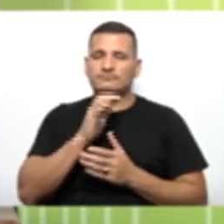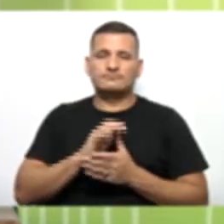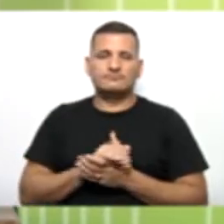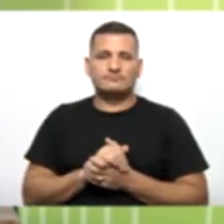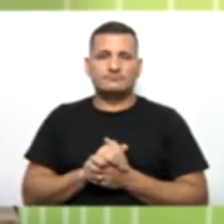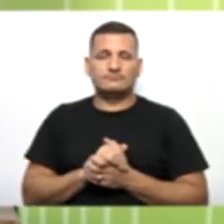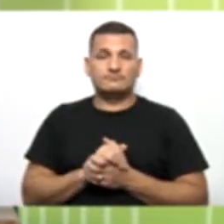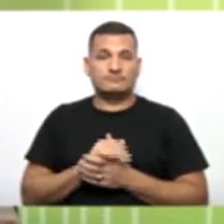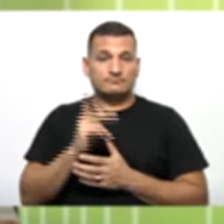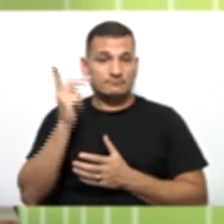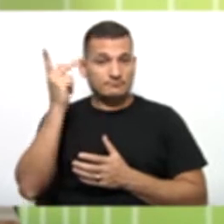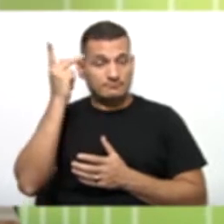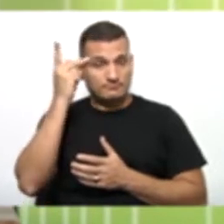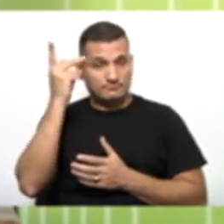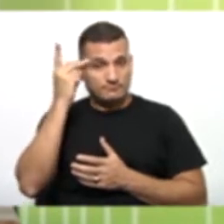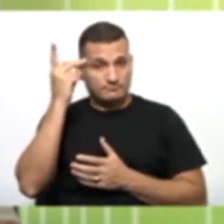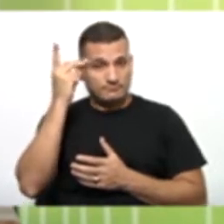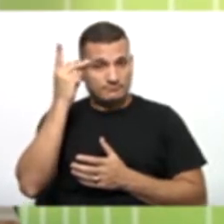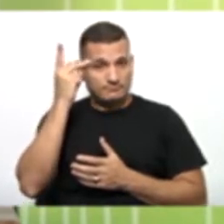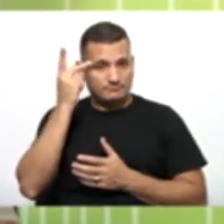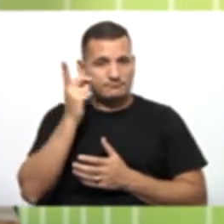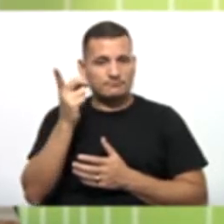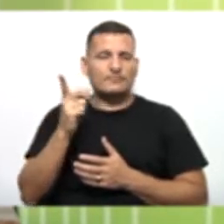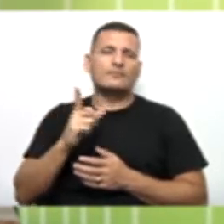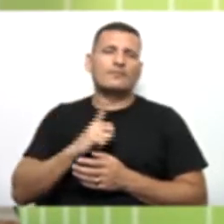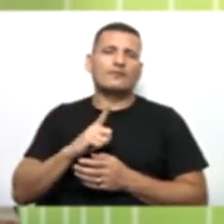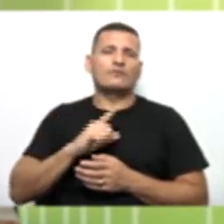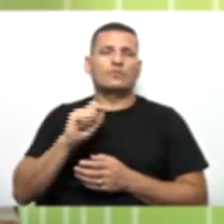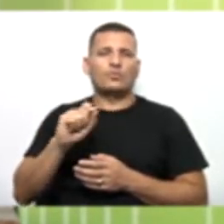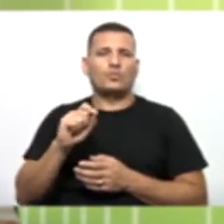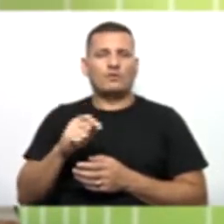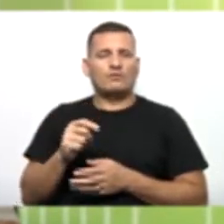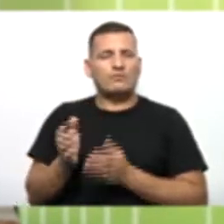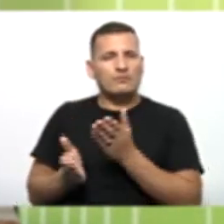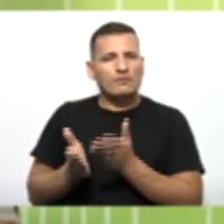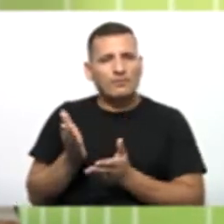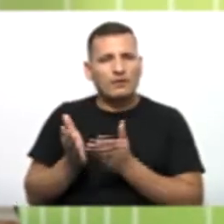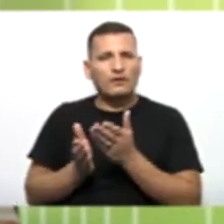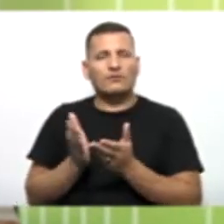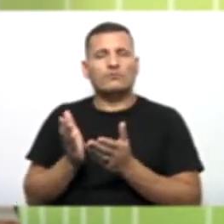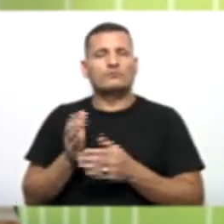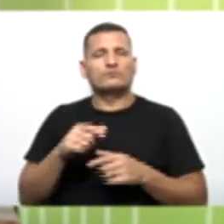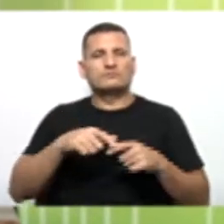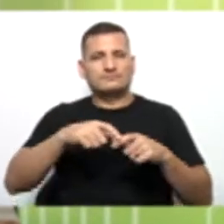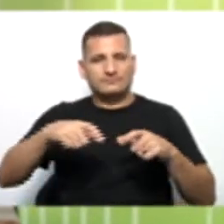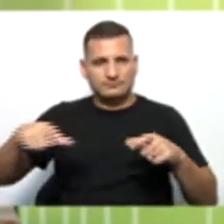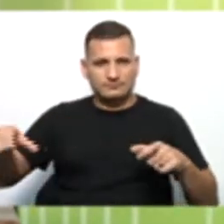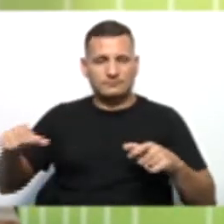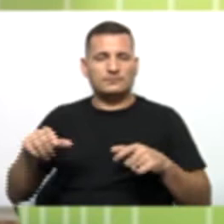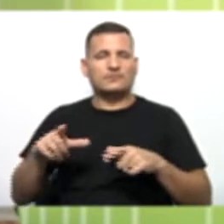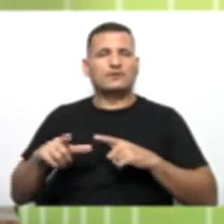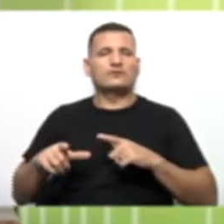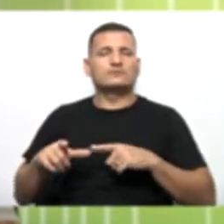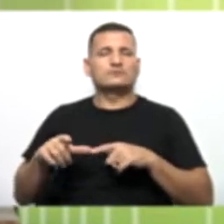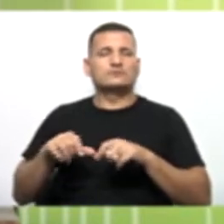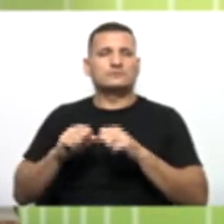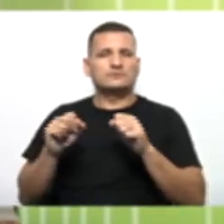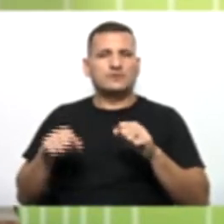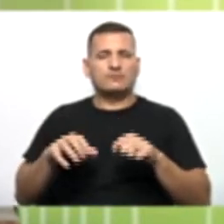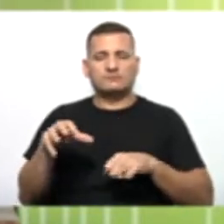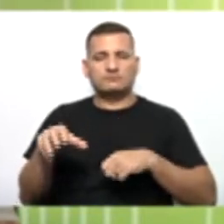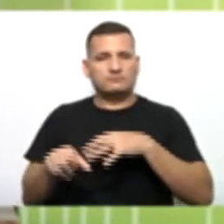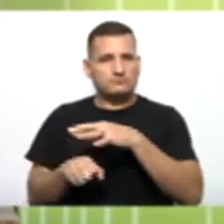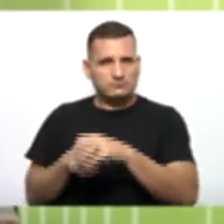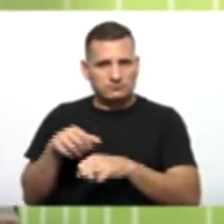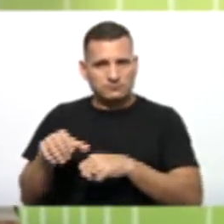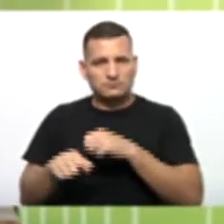A cidade de São Paulo, ela tem um sistema de tratamento de esgoto, tem um sistema de coleta de lixo, mas tudo isso